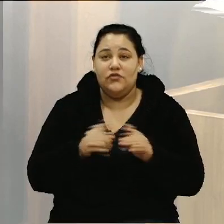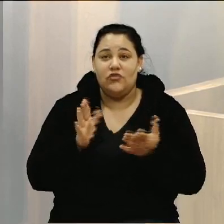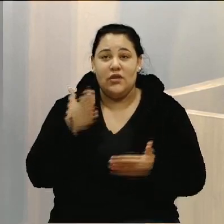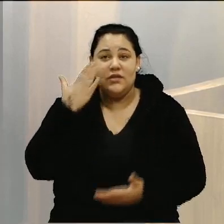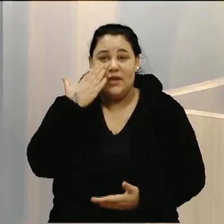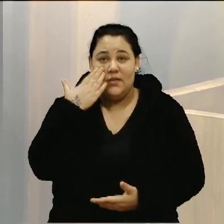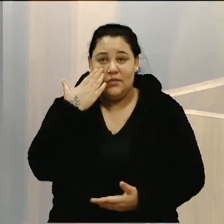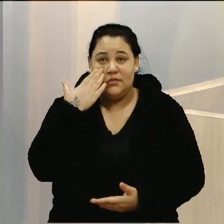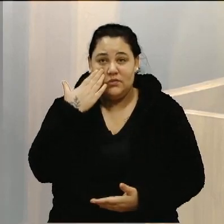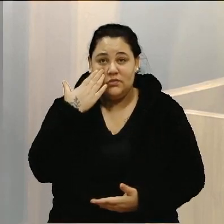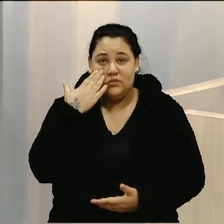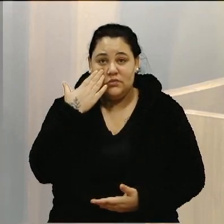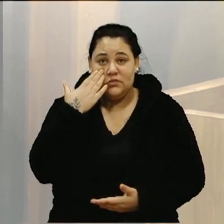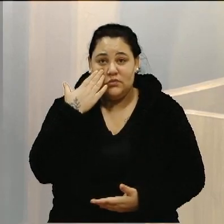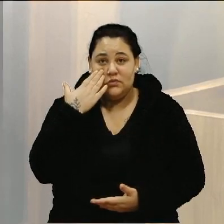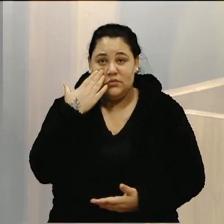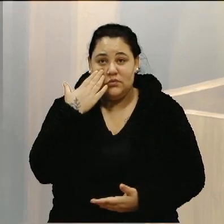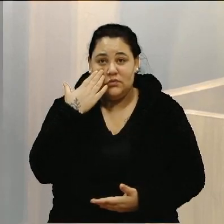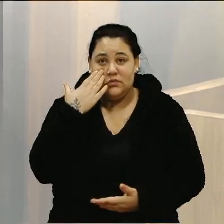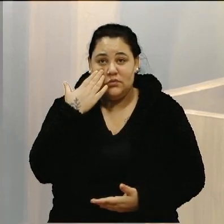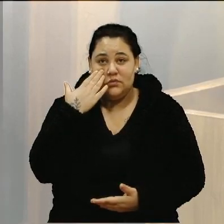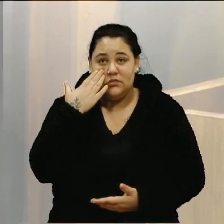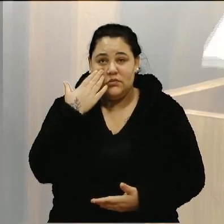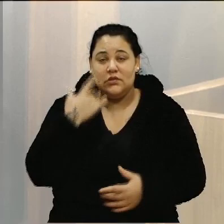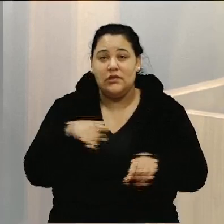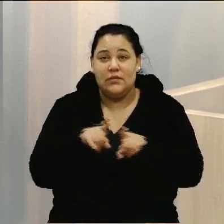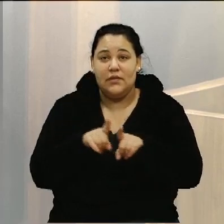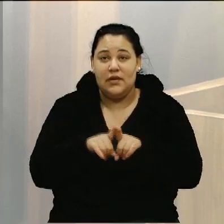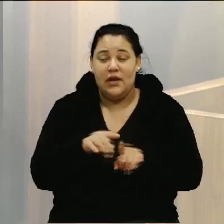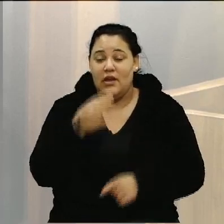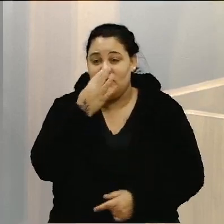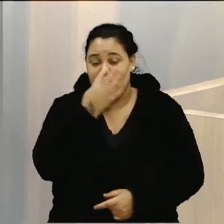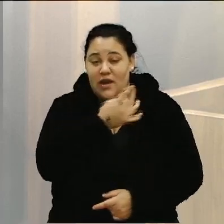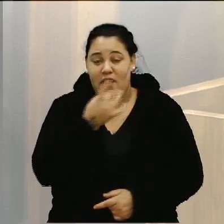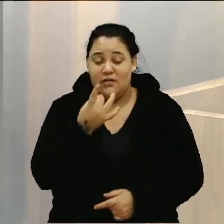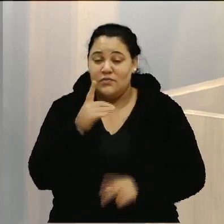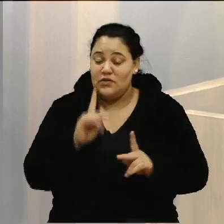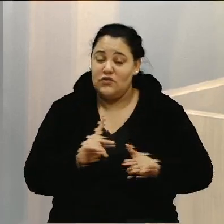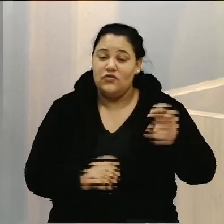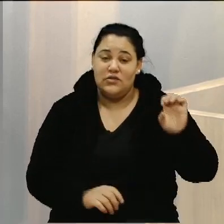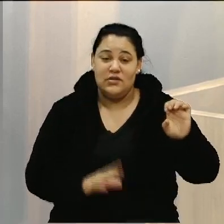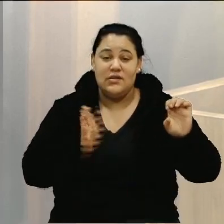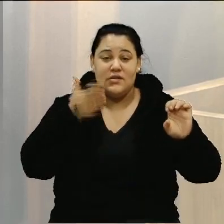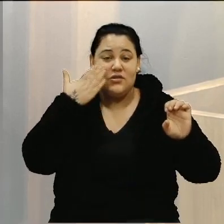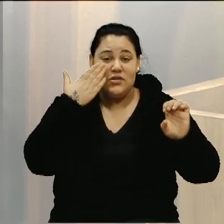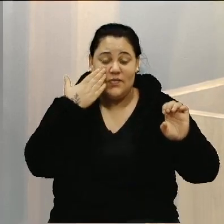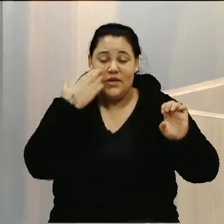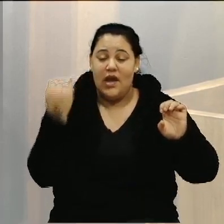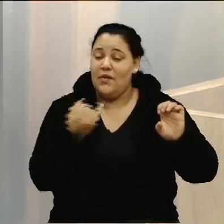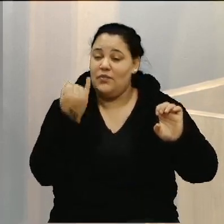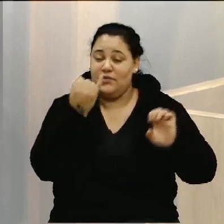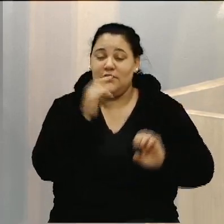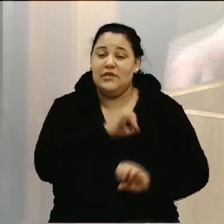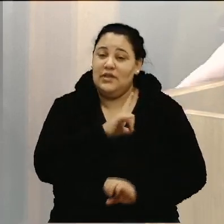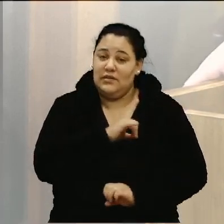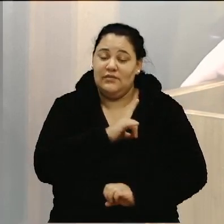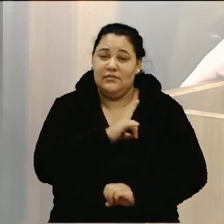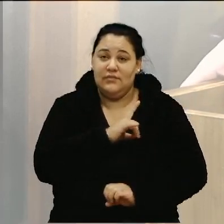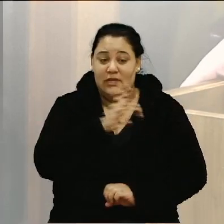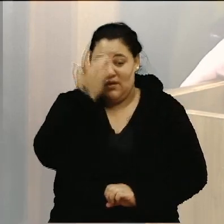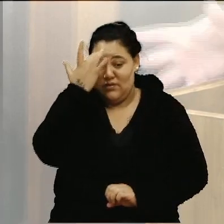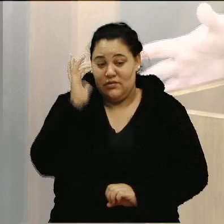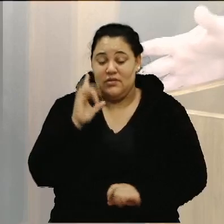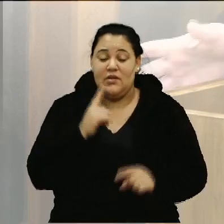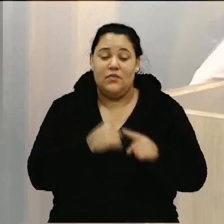os parlamentares, inclusive, pasmem, os de esquerda, sabem da importância que tem. E eu não sei se de repente é